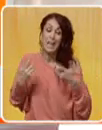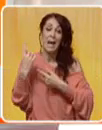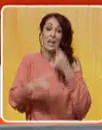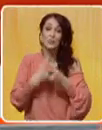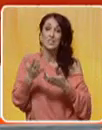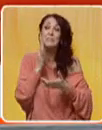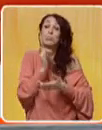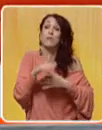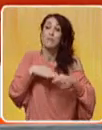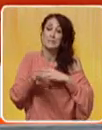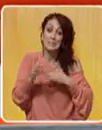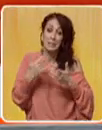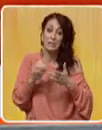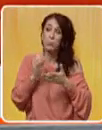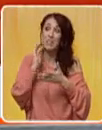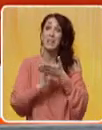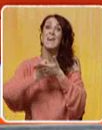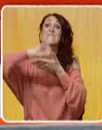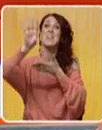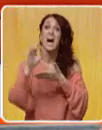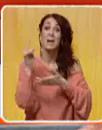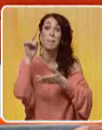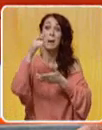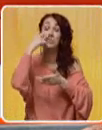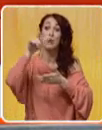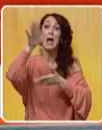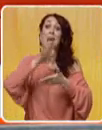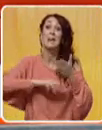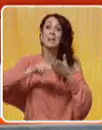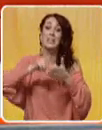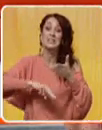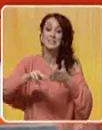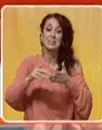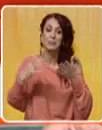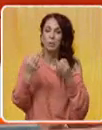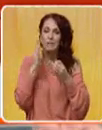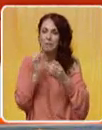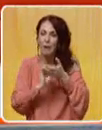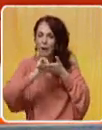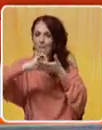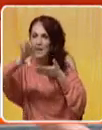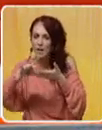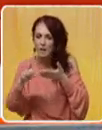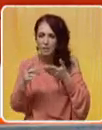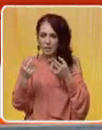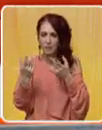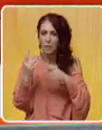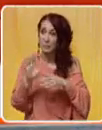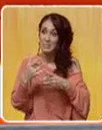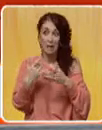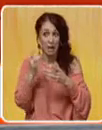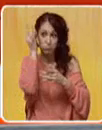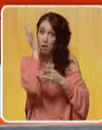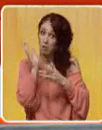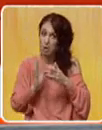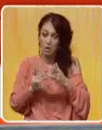vezes o impossível mandando umas coisitas por uma coisa que chamava a raia seca que era que era uma fronteira era contrabando